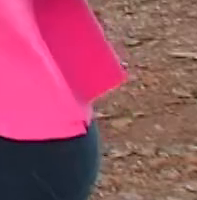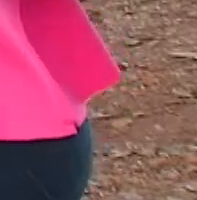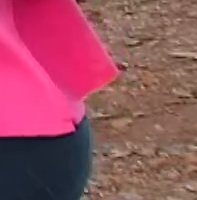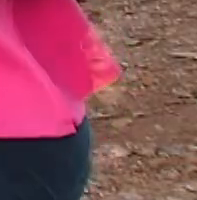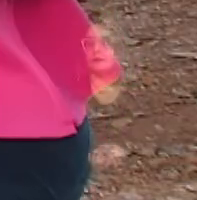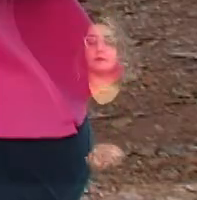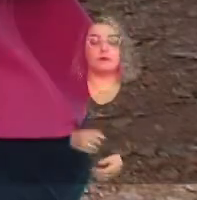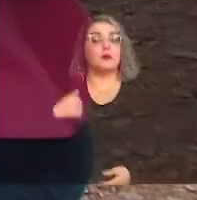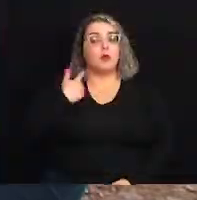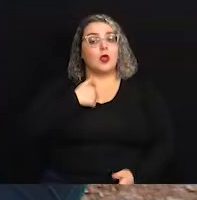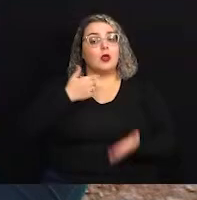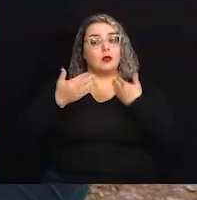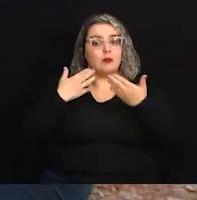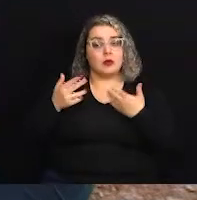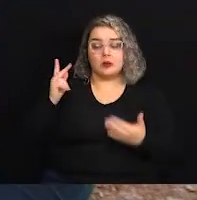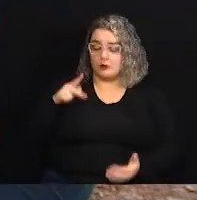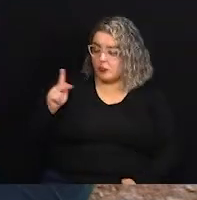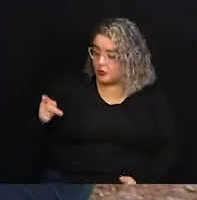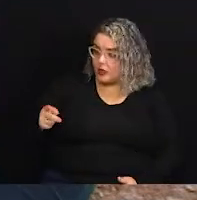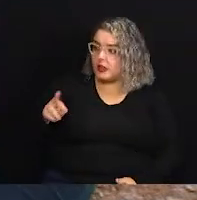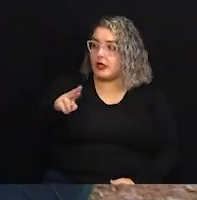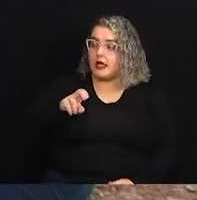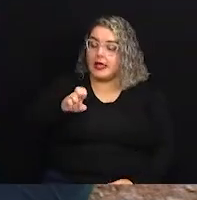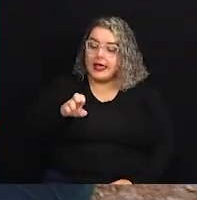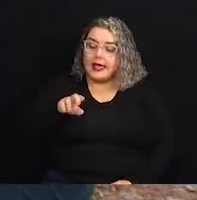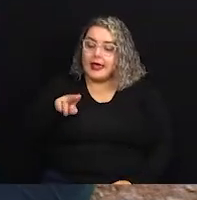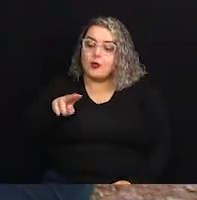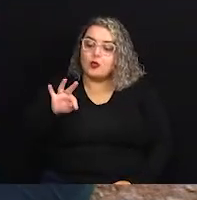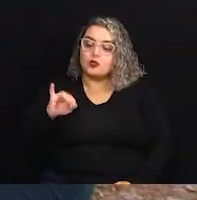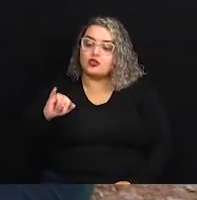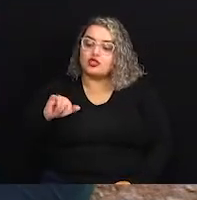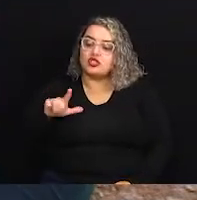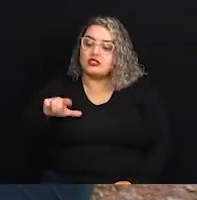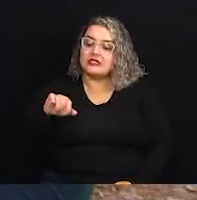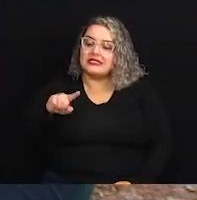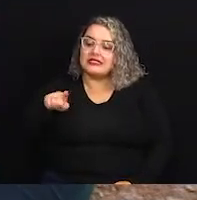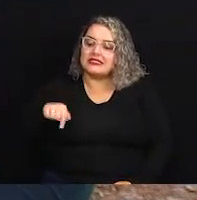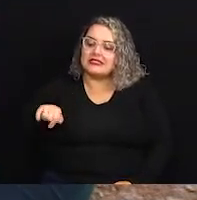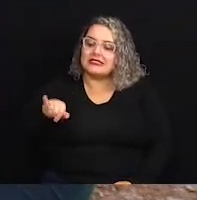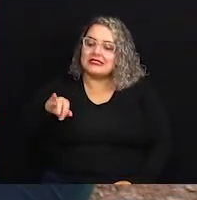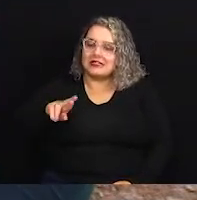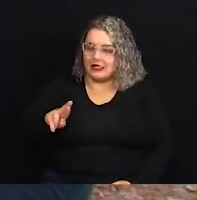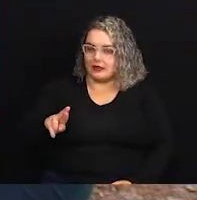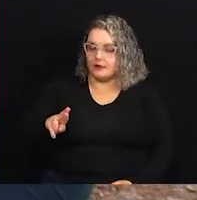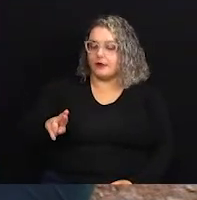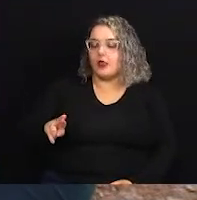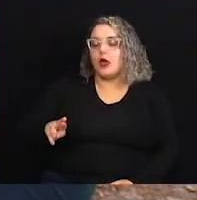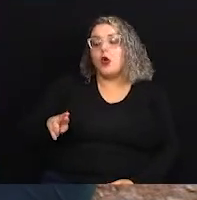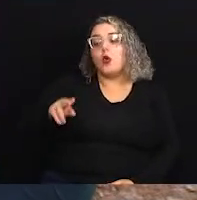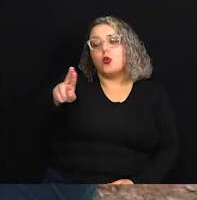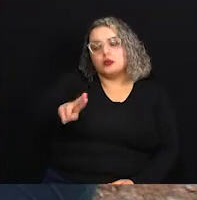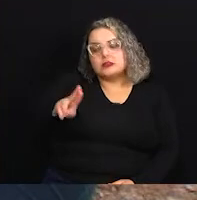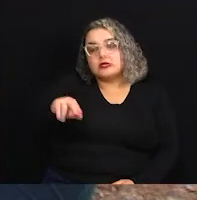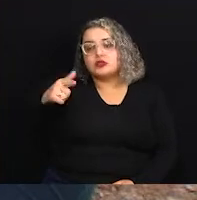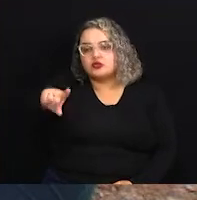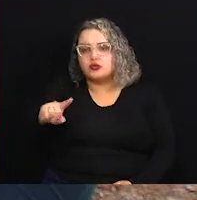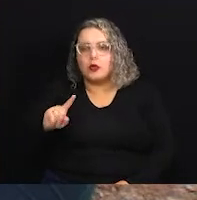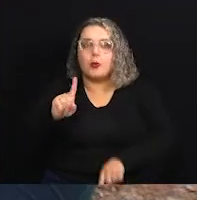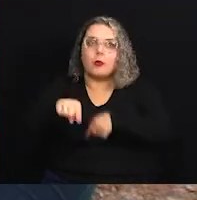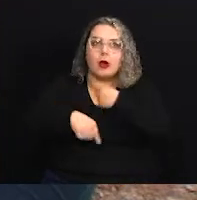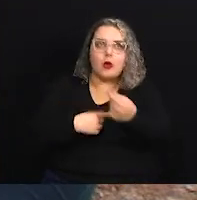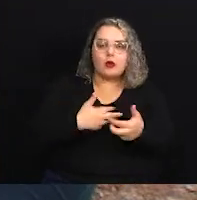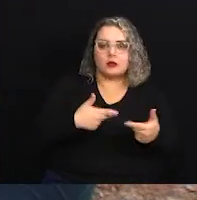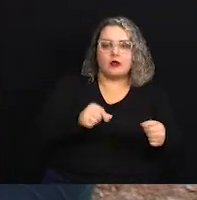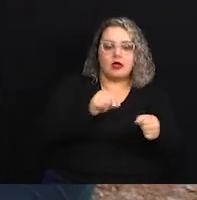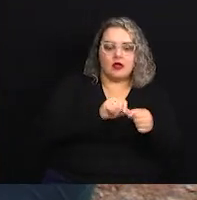A gente falou então, professor, em reutilizar, né? Algo que pode ser dado outro fim, utilizado para outra